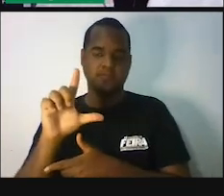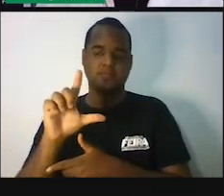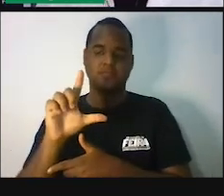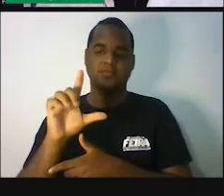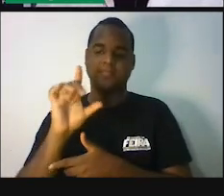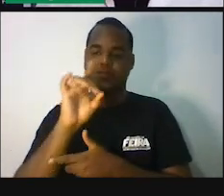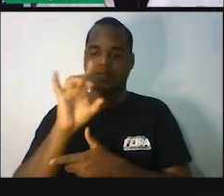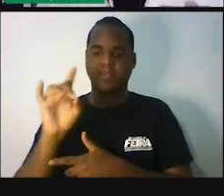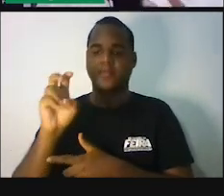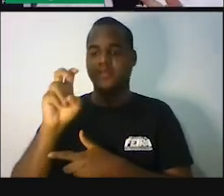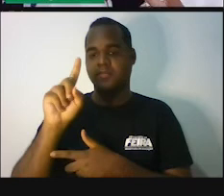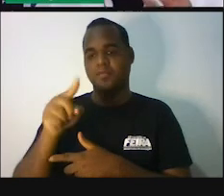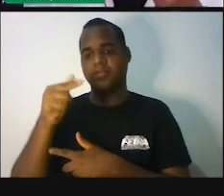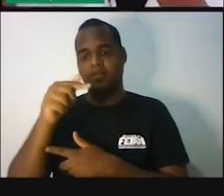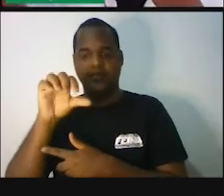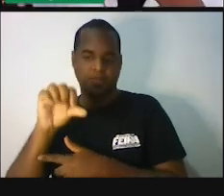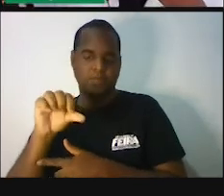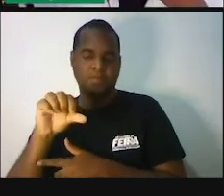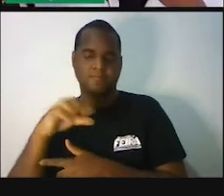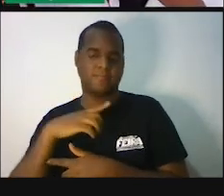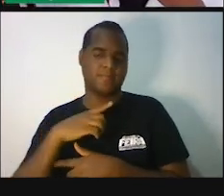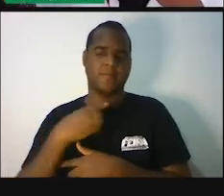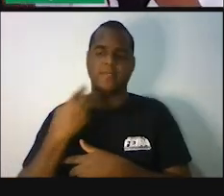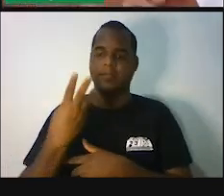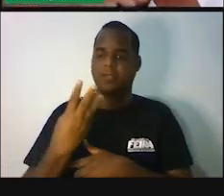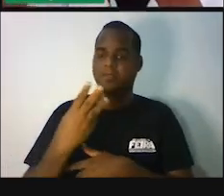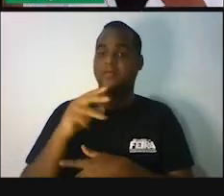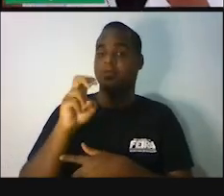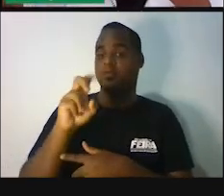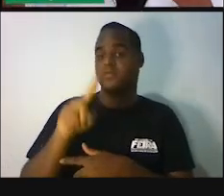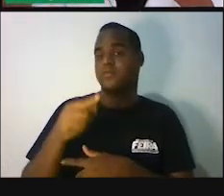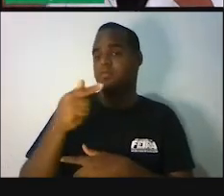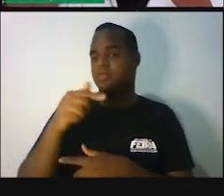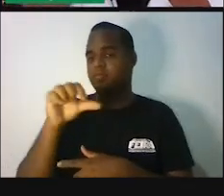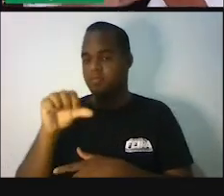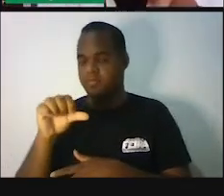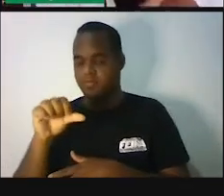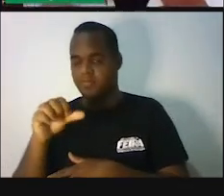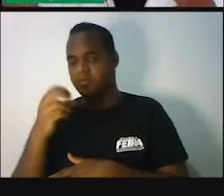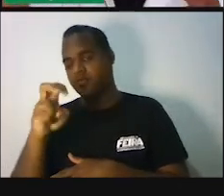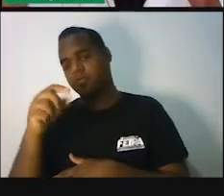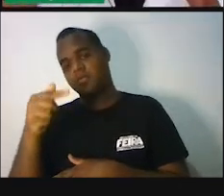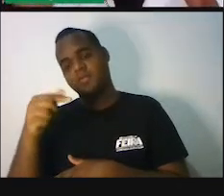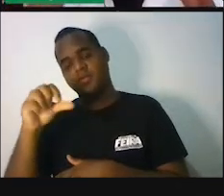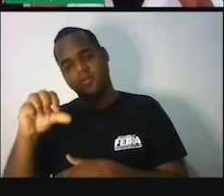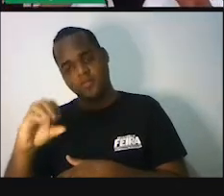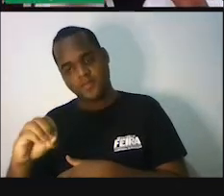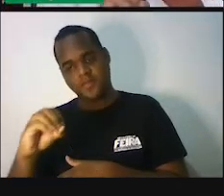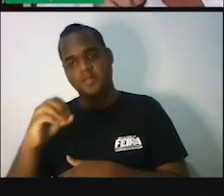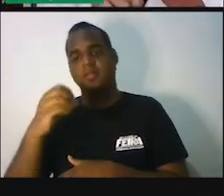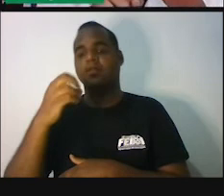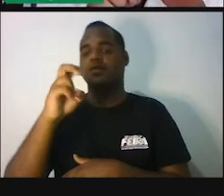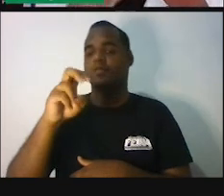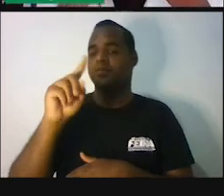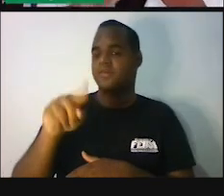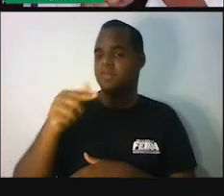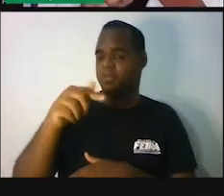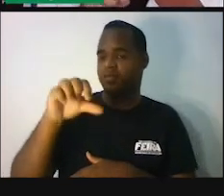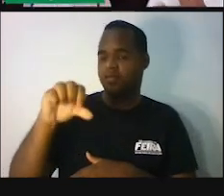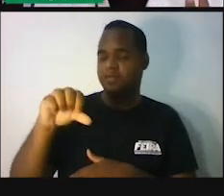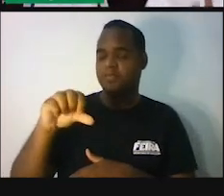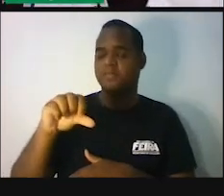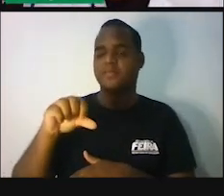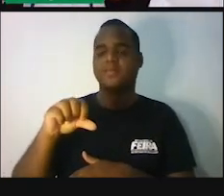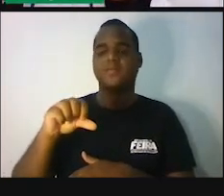litro é 5,79, 3 litros vai ser 5,79 mais 5,79 mais 5,79. Só